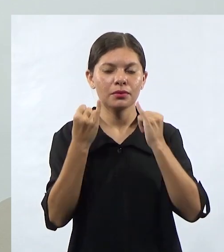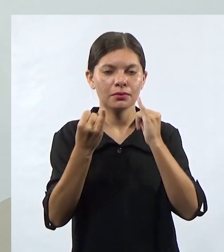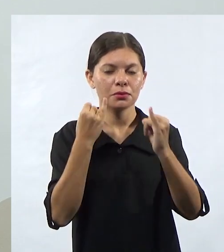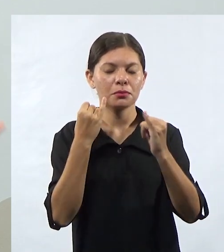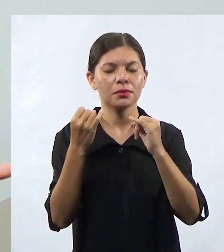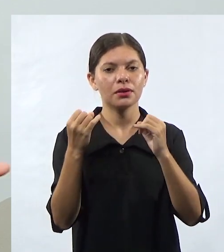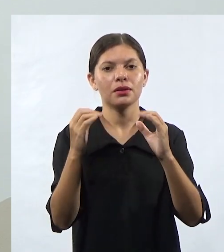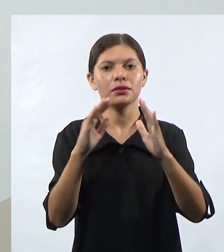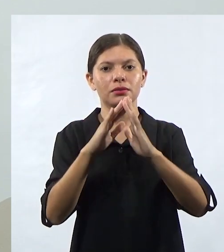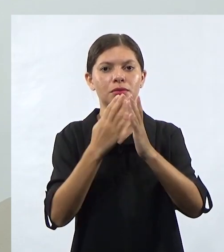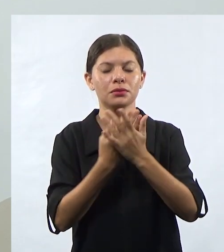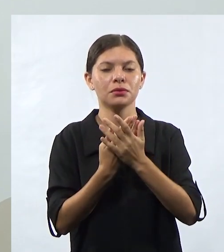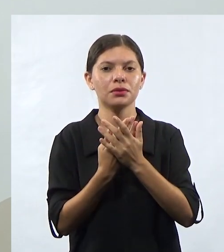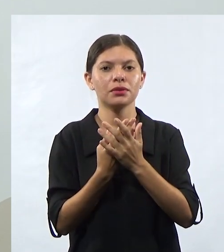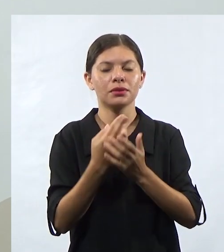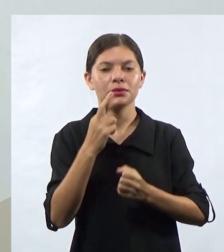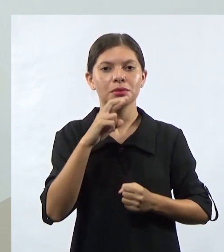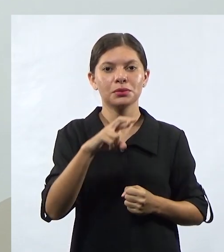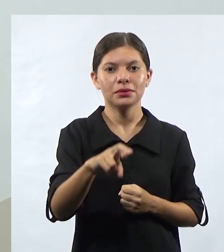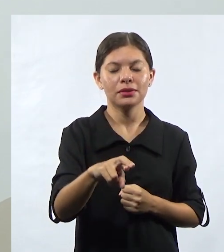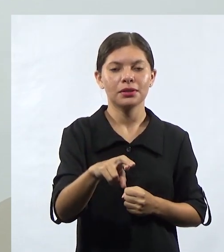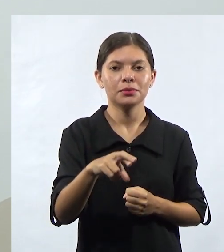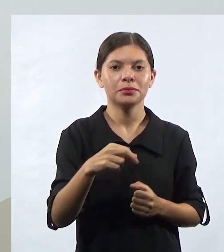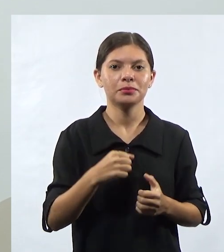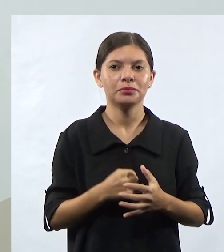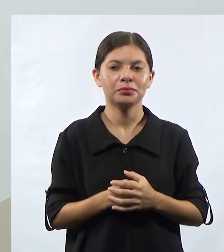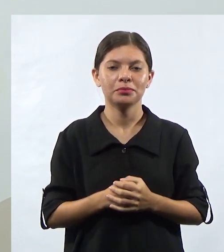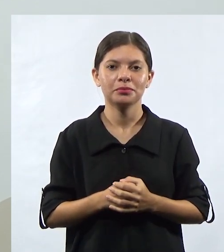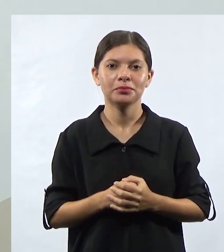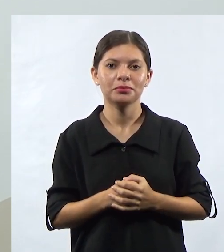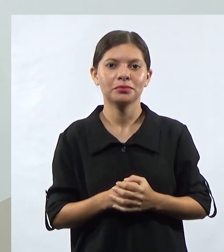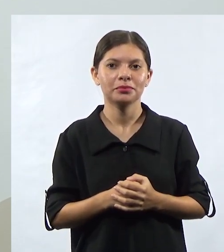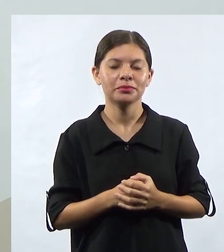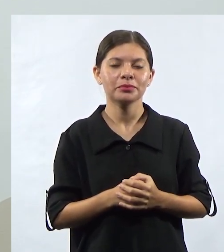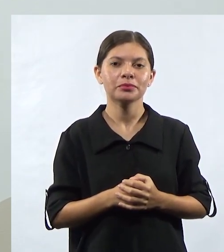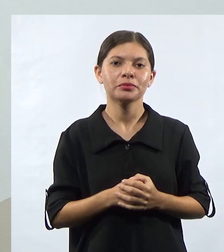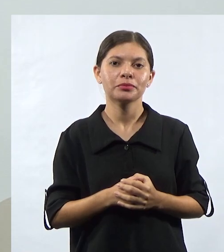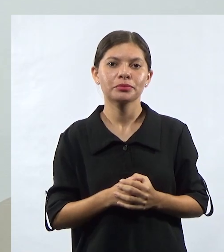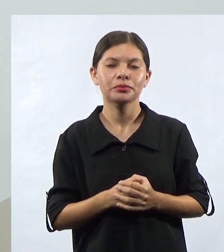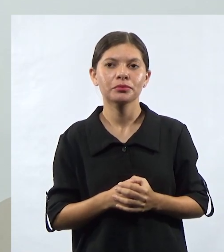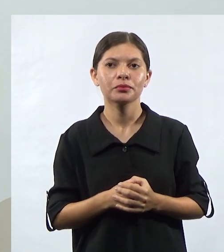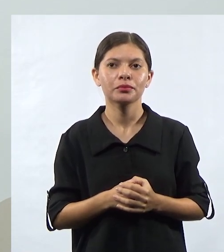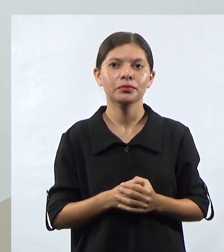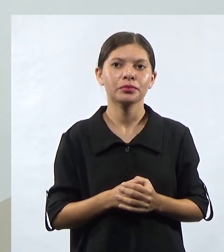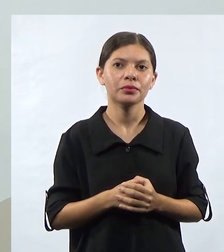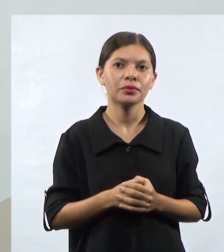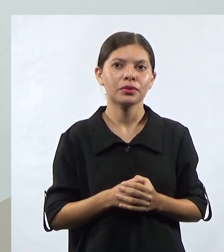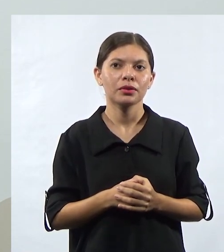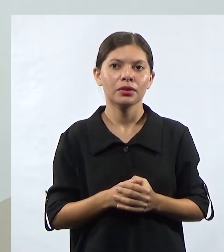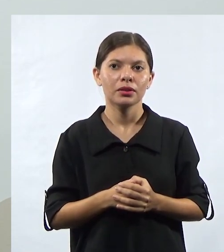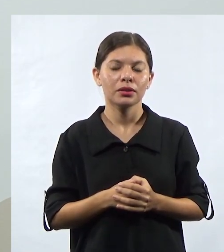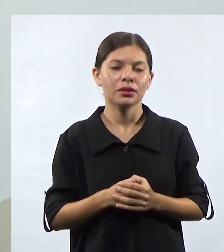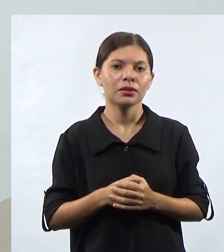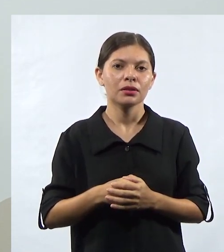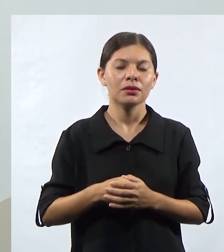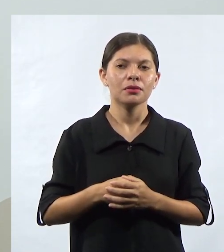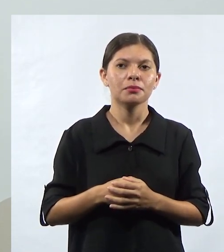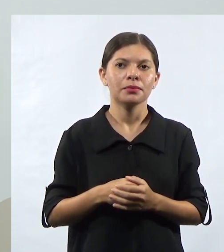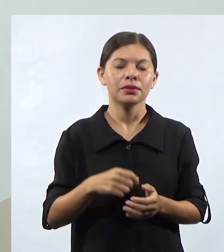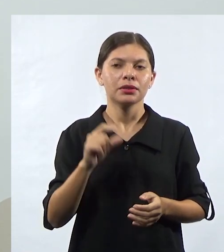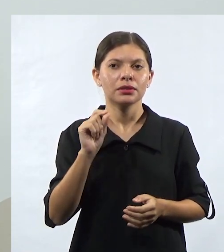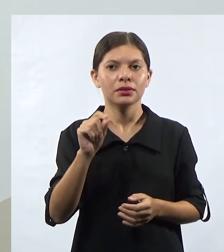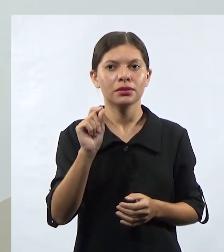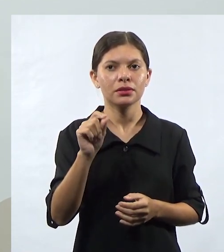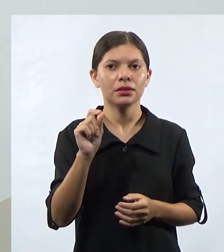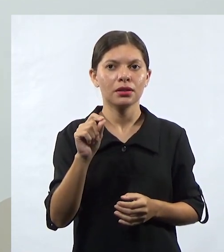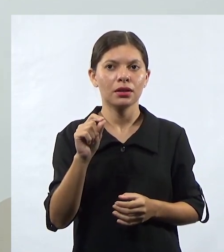do resultado disso. Então, para não haver aí, né, nenhuma interferência,